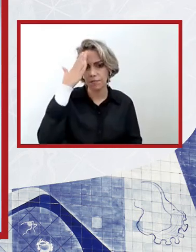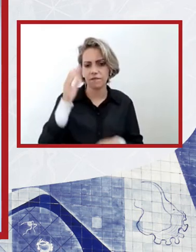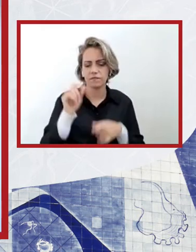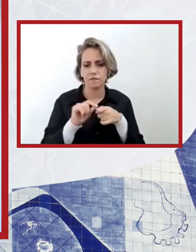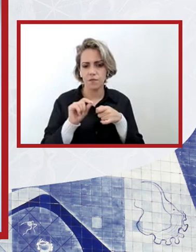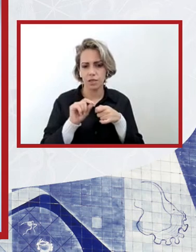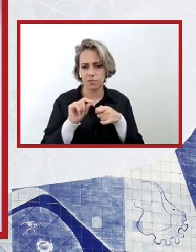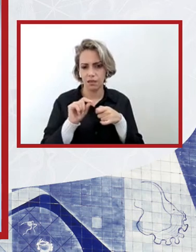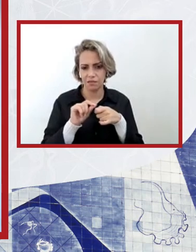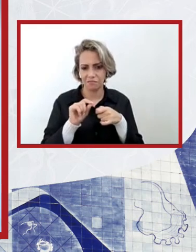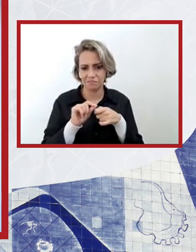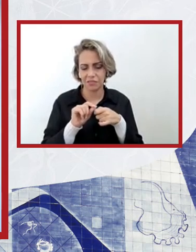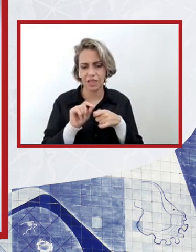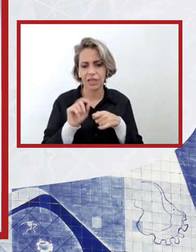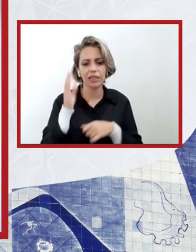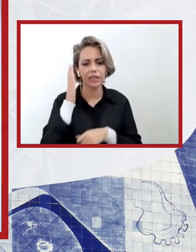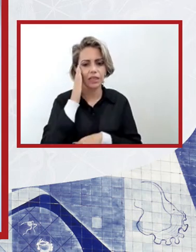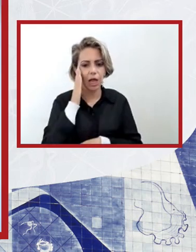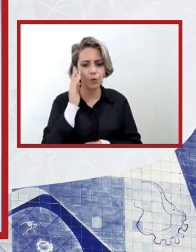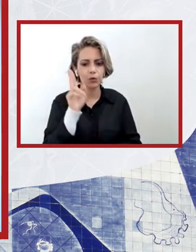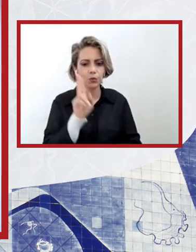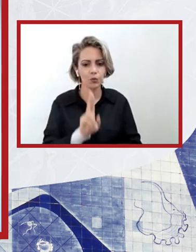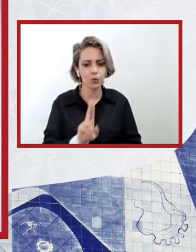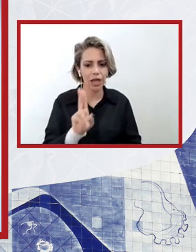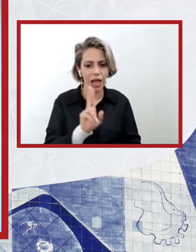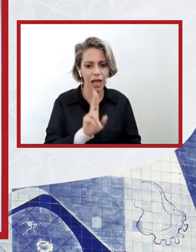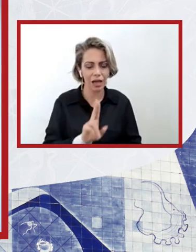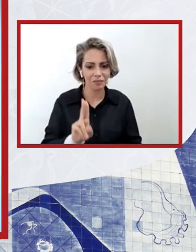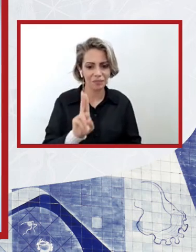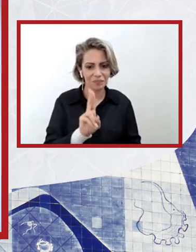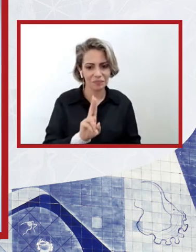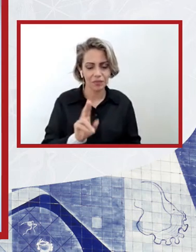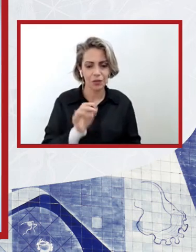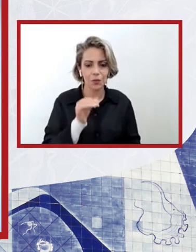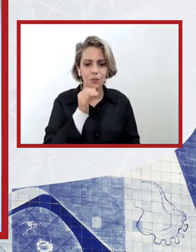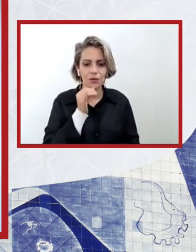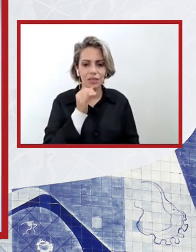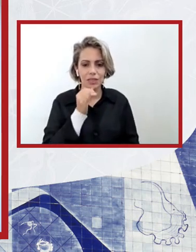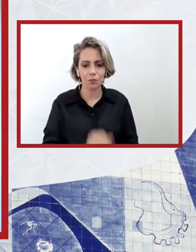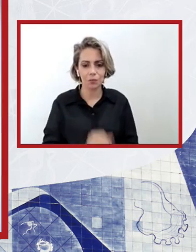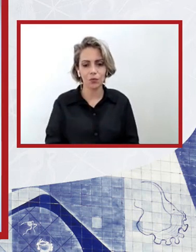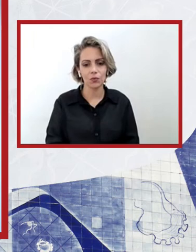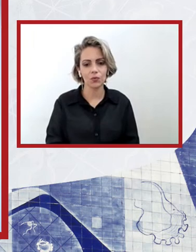sabe utilizar, por exemplo,